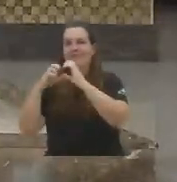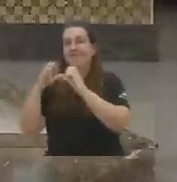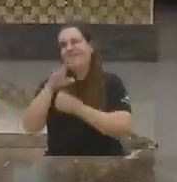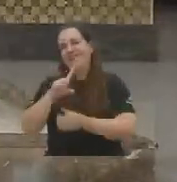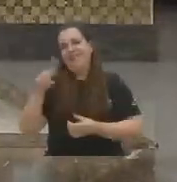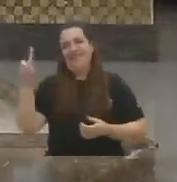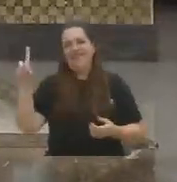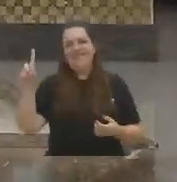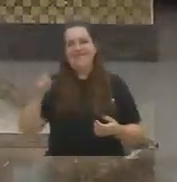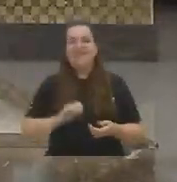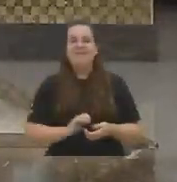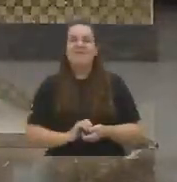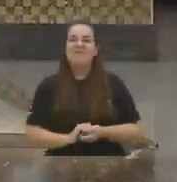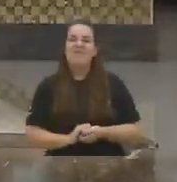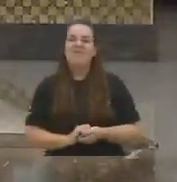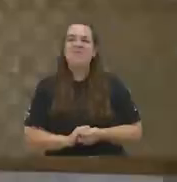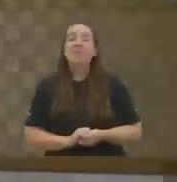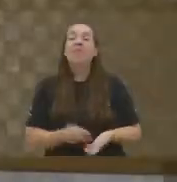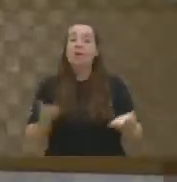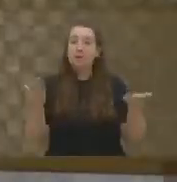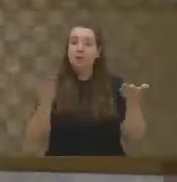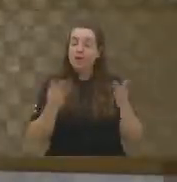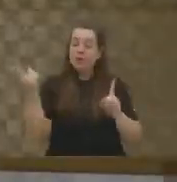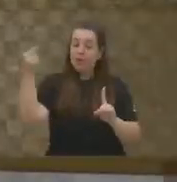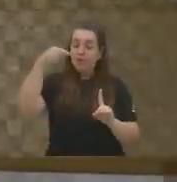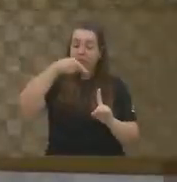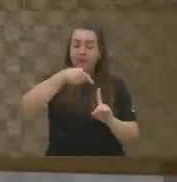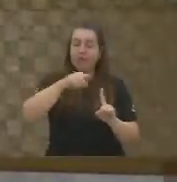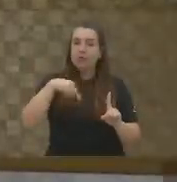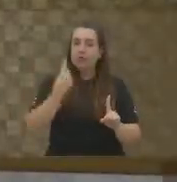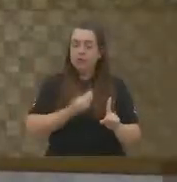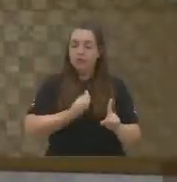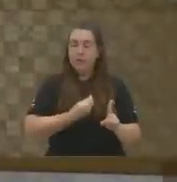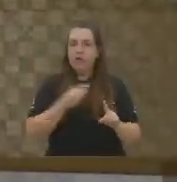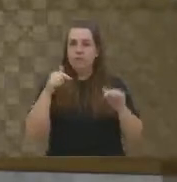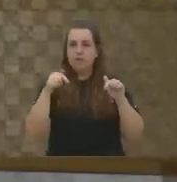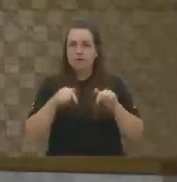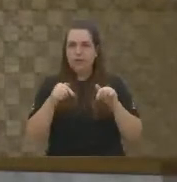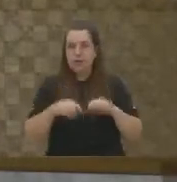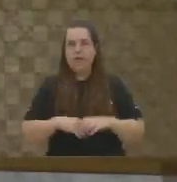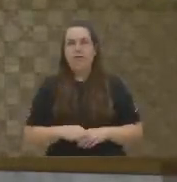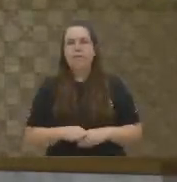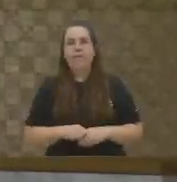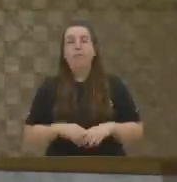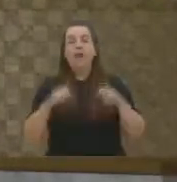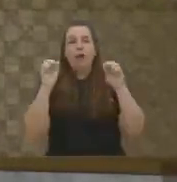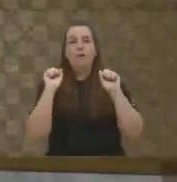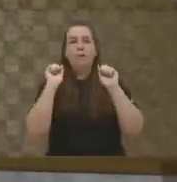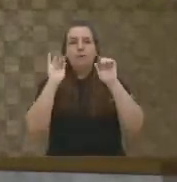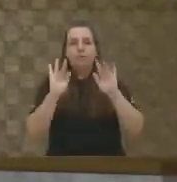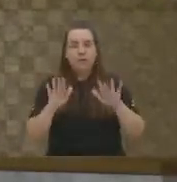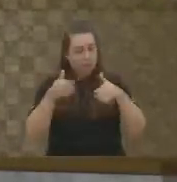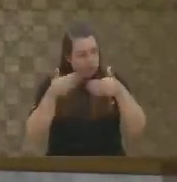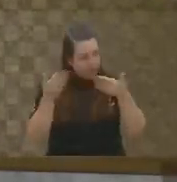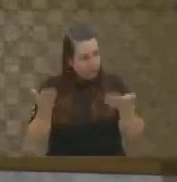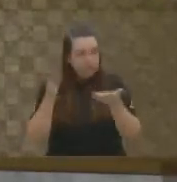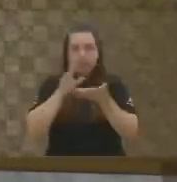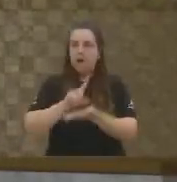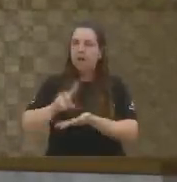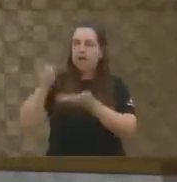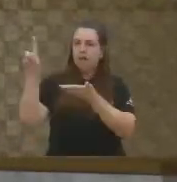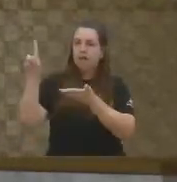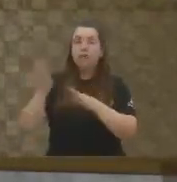Deus. Este é o objetivo de estarmos aqui, de bendizer a Deus